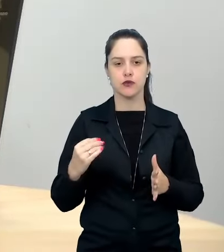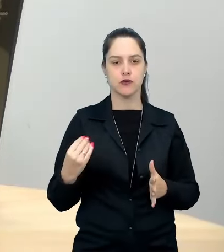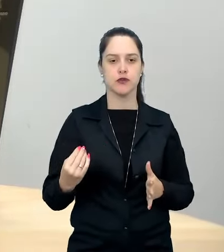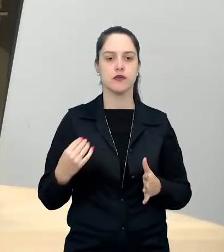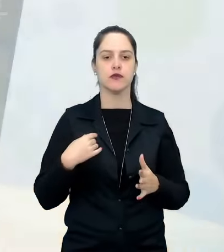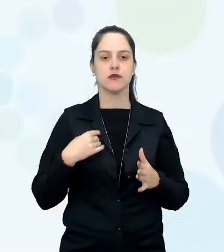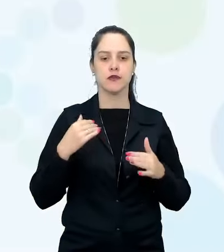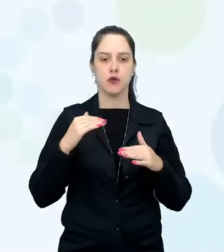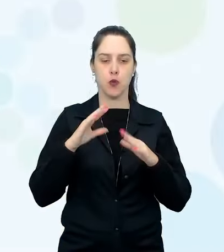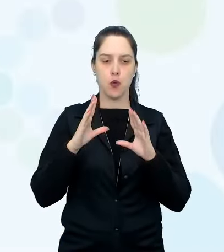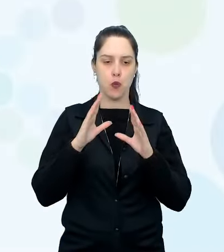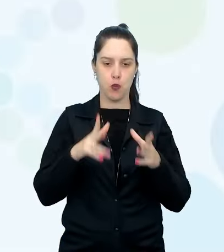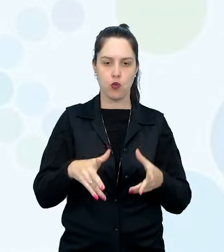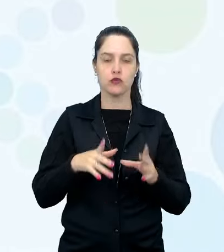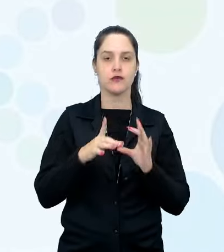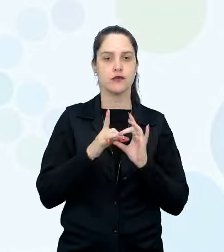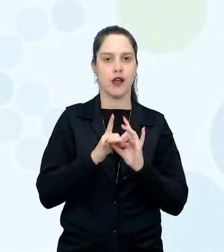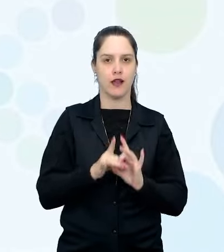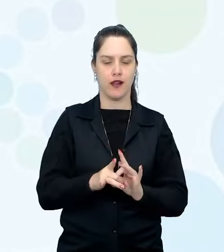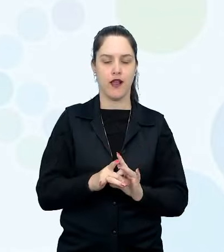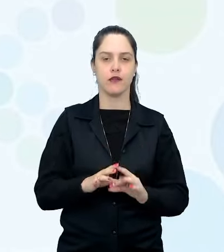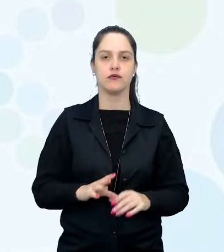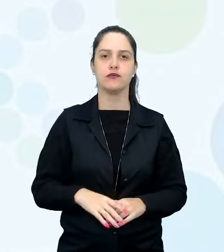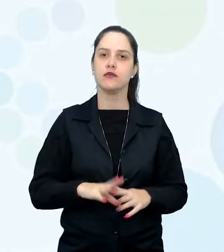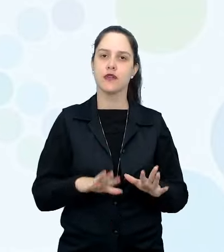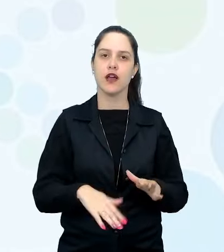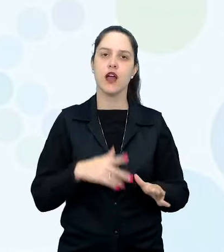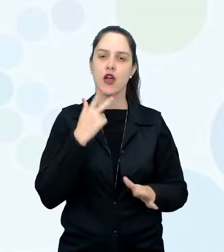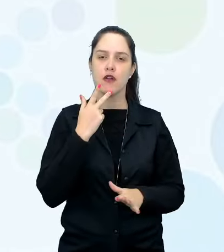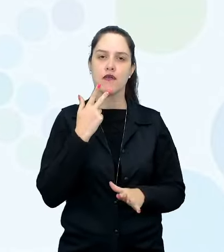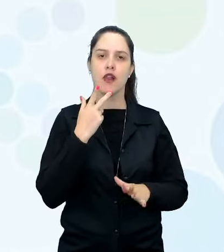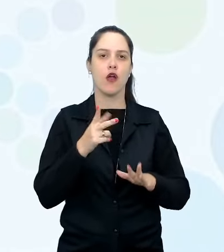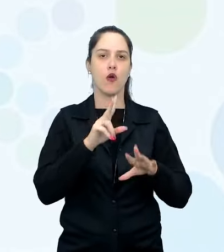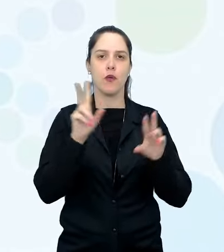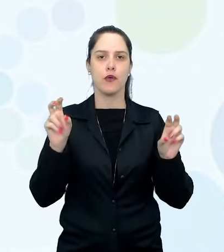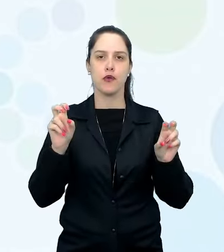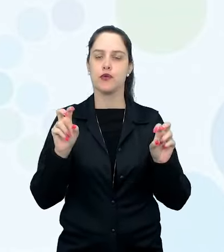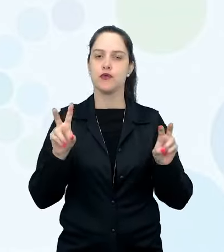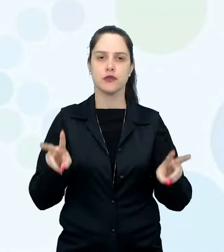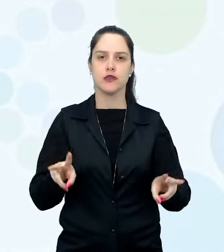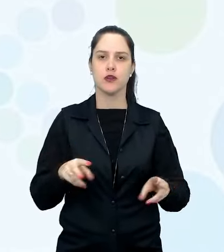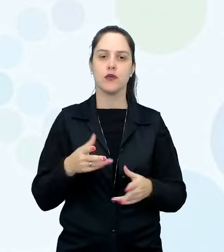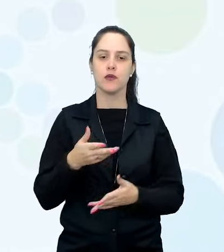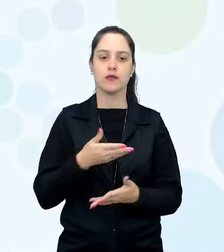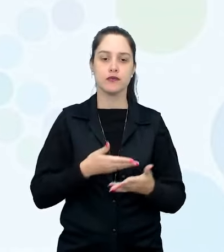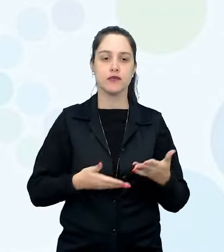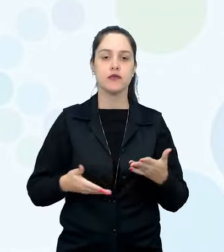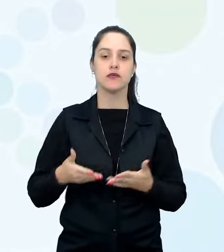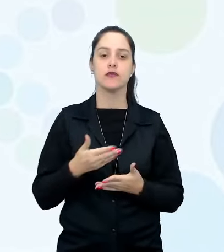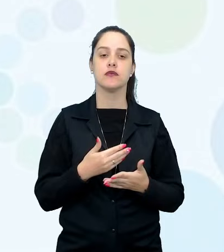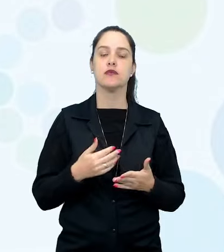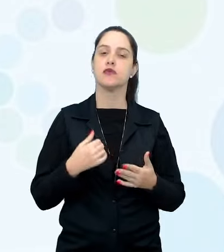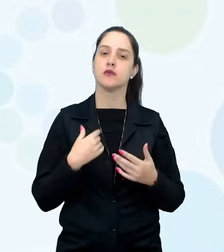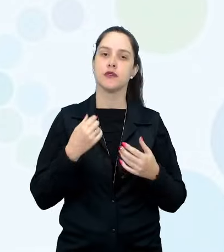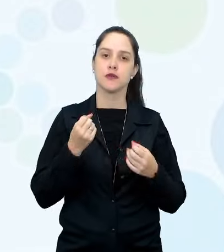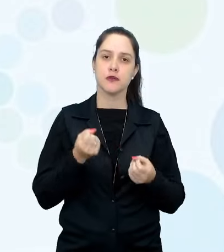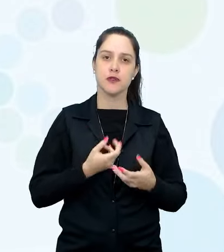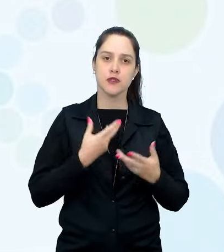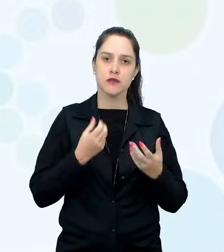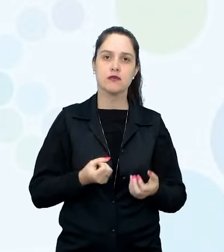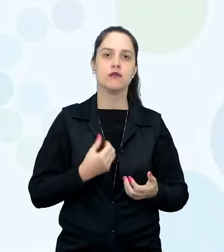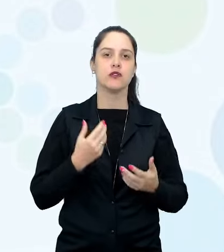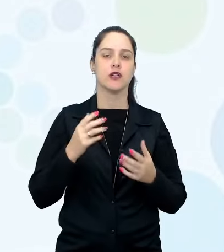Tudo Está Interligado, e a gente vai falar um pouquinho sobre a integração, sobre a avaliação, sobre